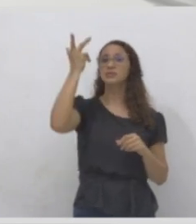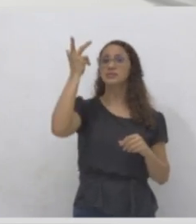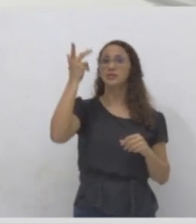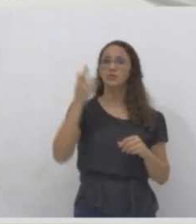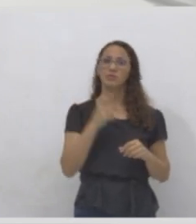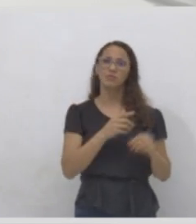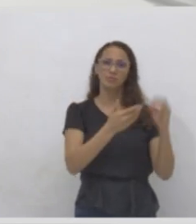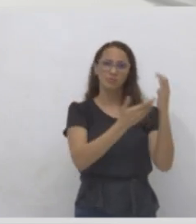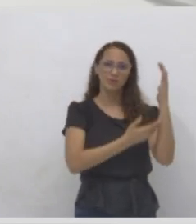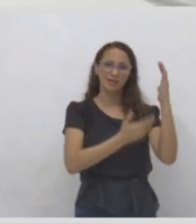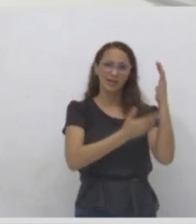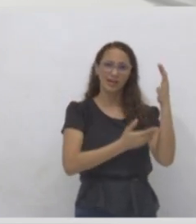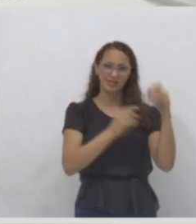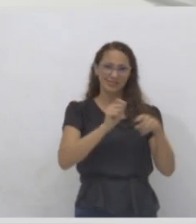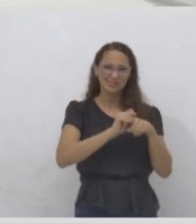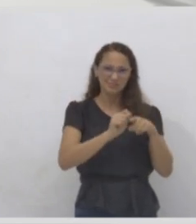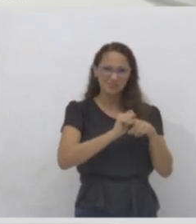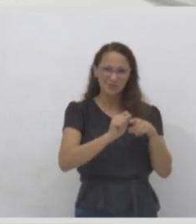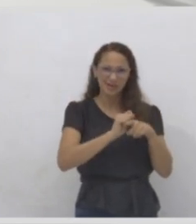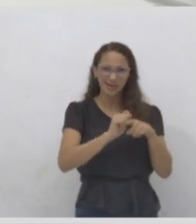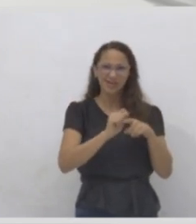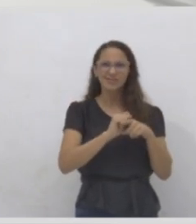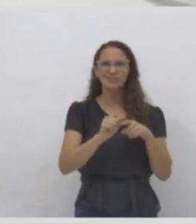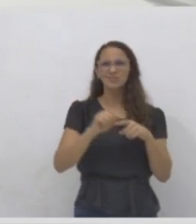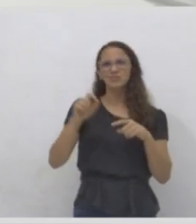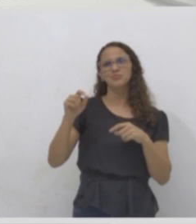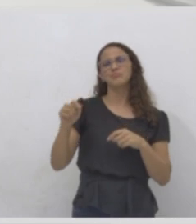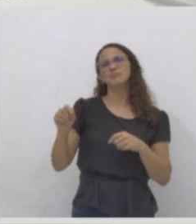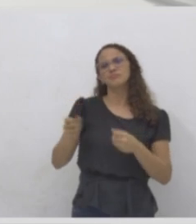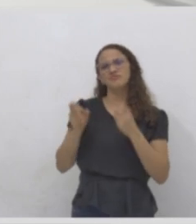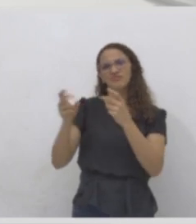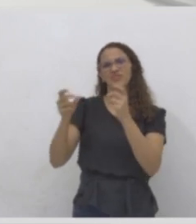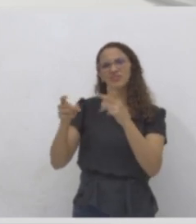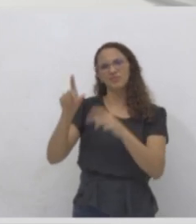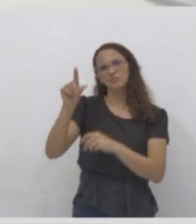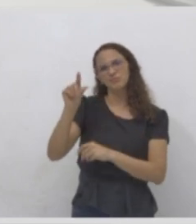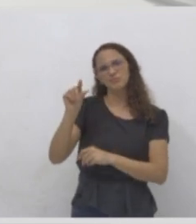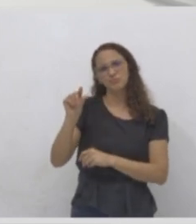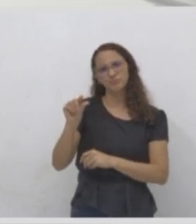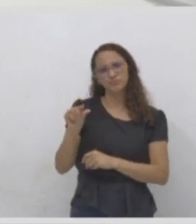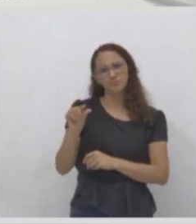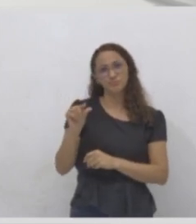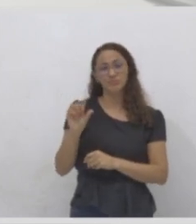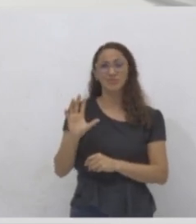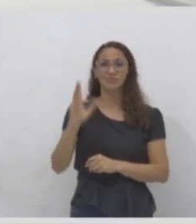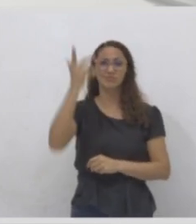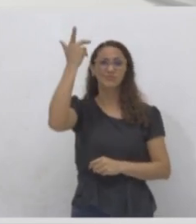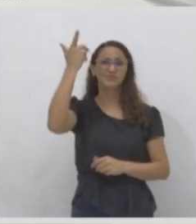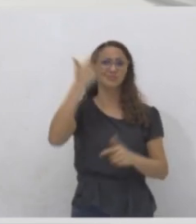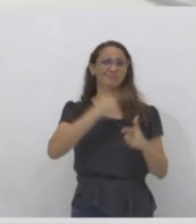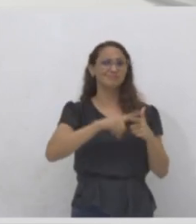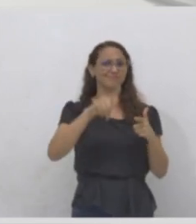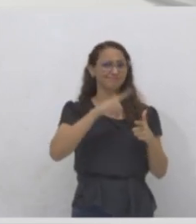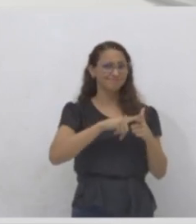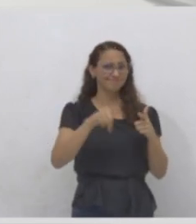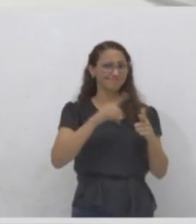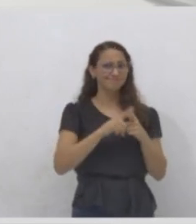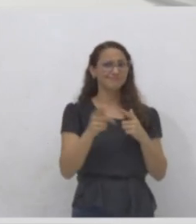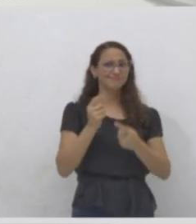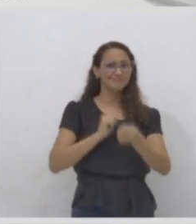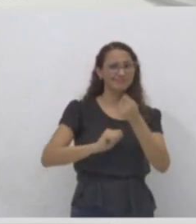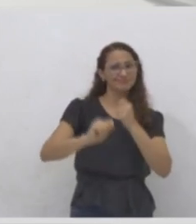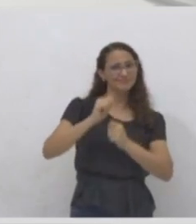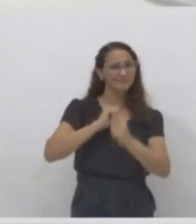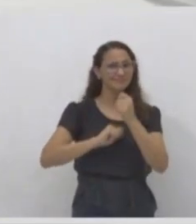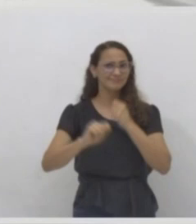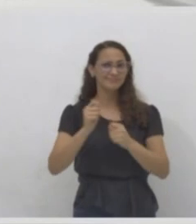da borracha amazônica. Com isso, a fabricação de borracha brasileira entra em crise, paralisando a economia nas